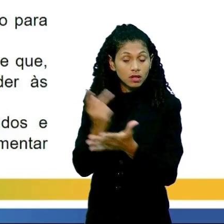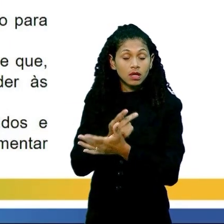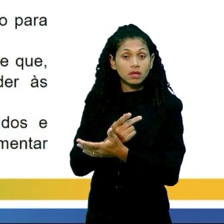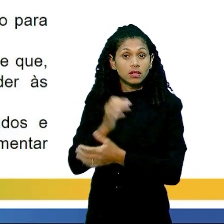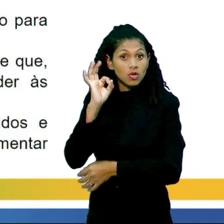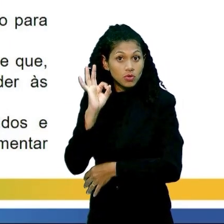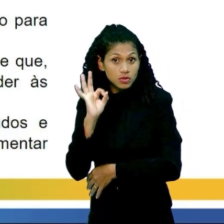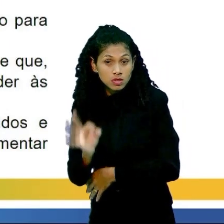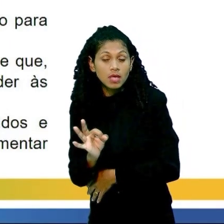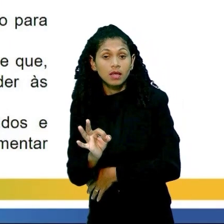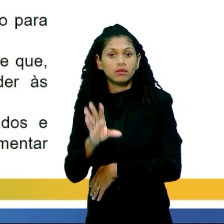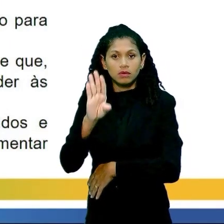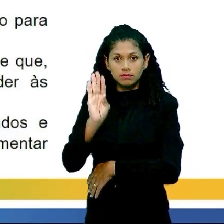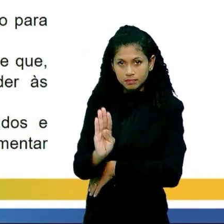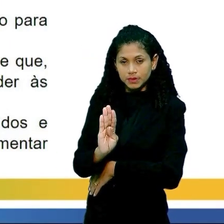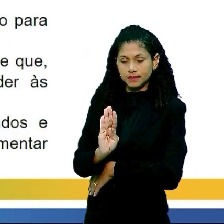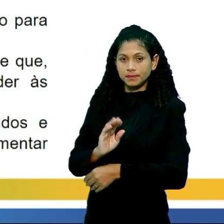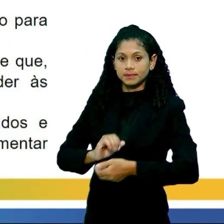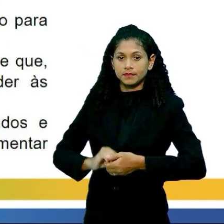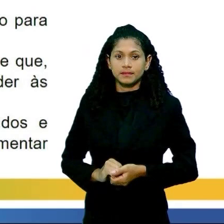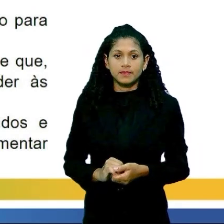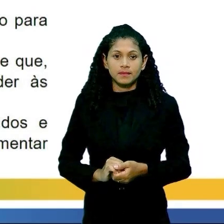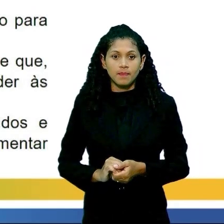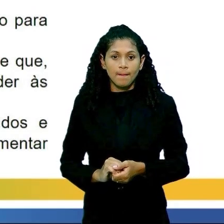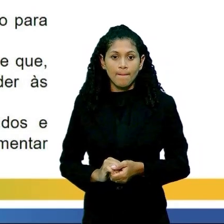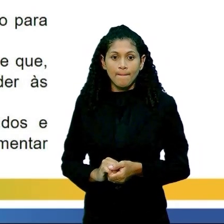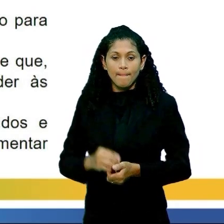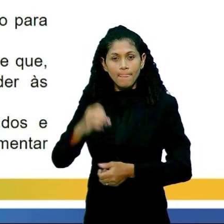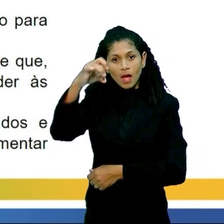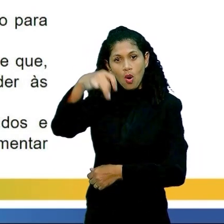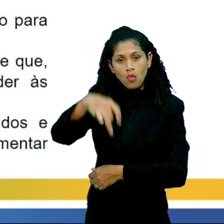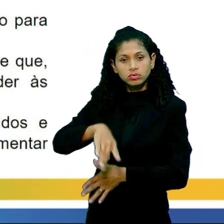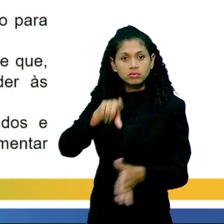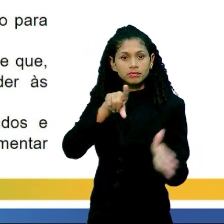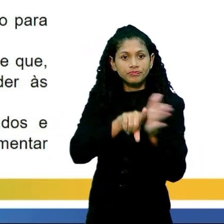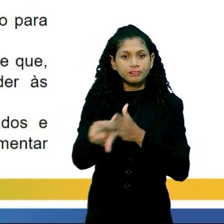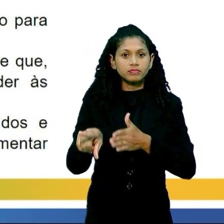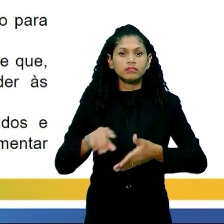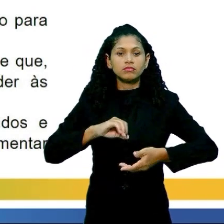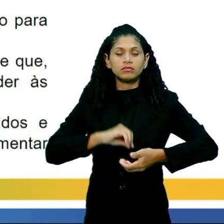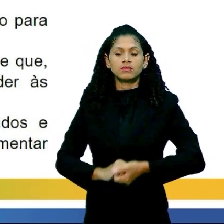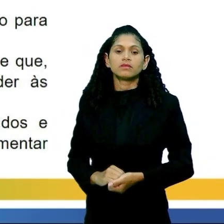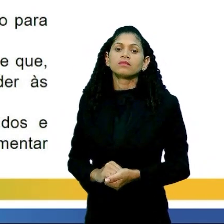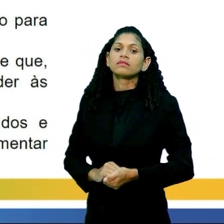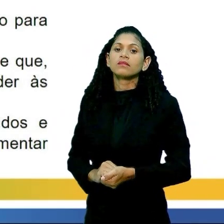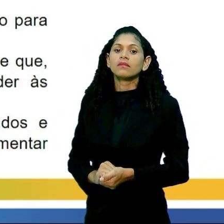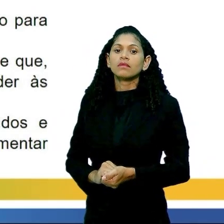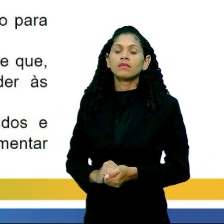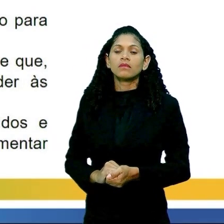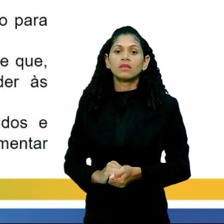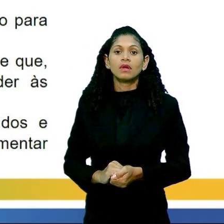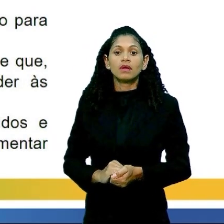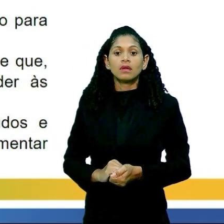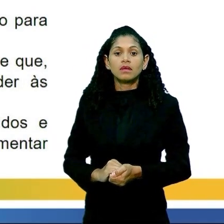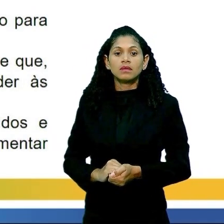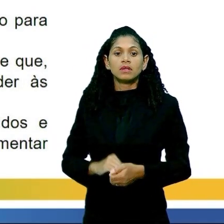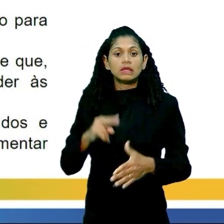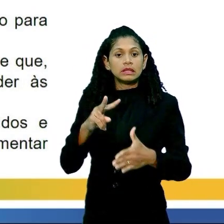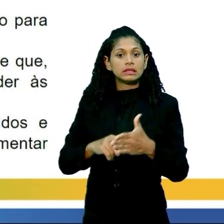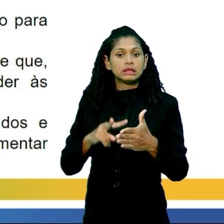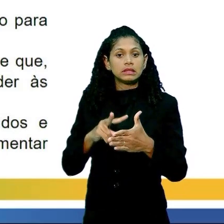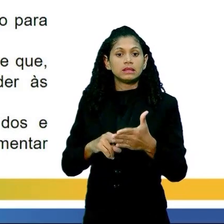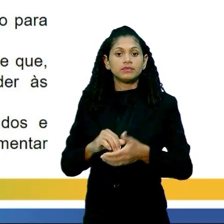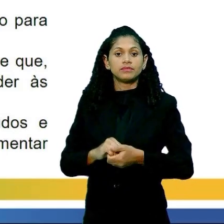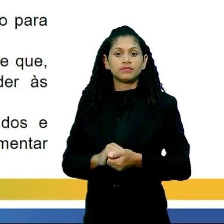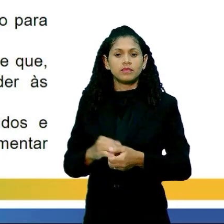ainda tem tempo, vamos para a última. 5, 4, 3, 2, 1. Veja o que você tem que fazer primeiro. Ler o comando.